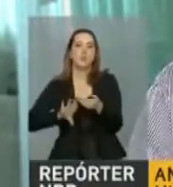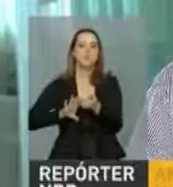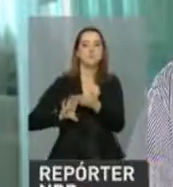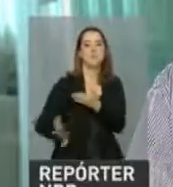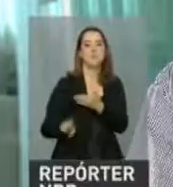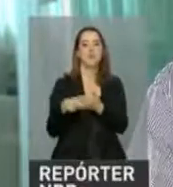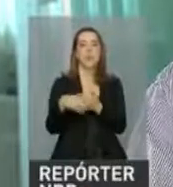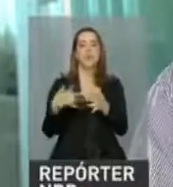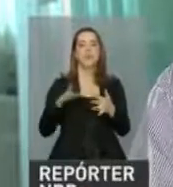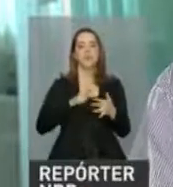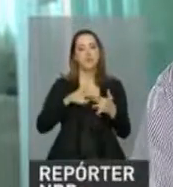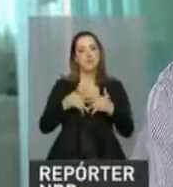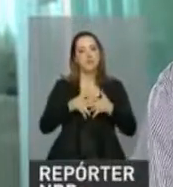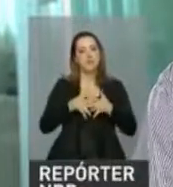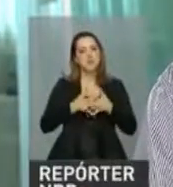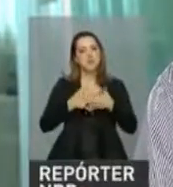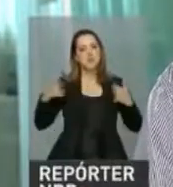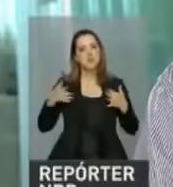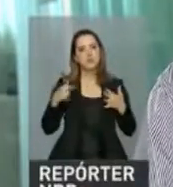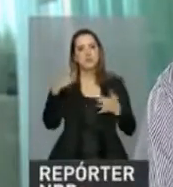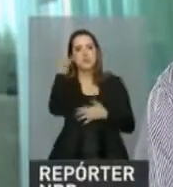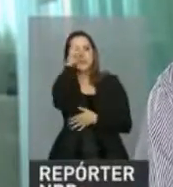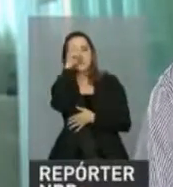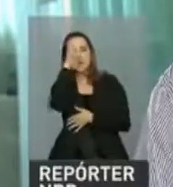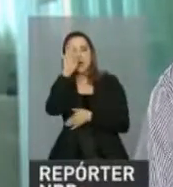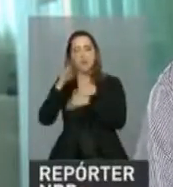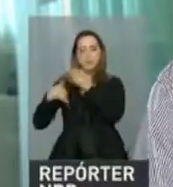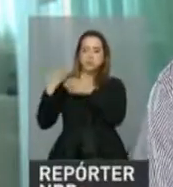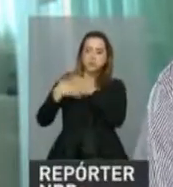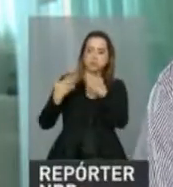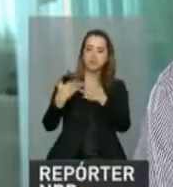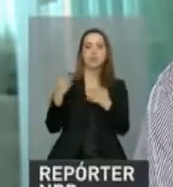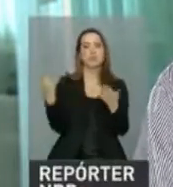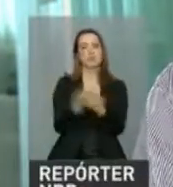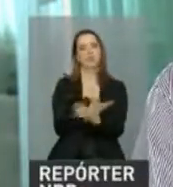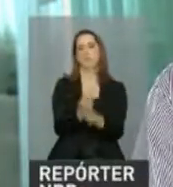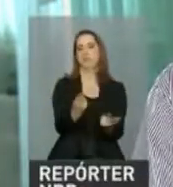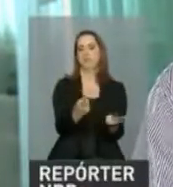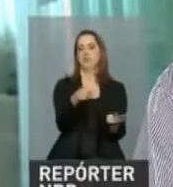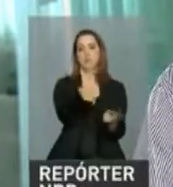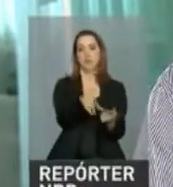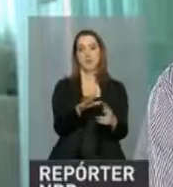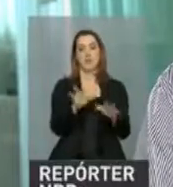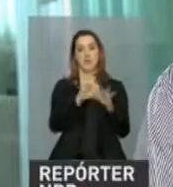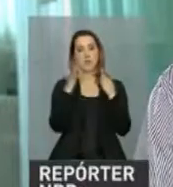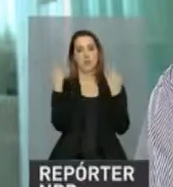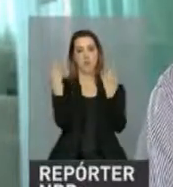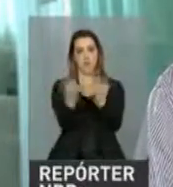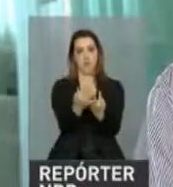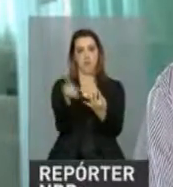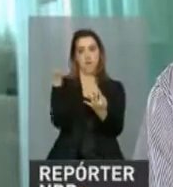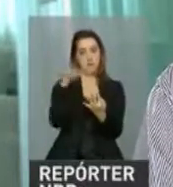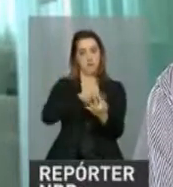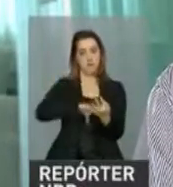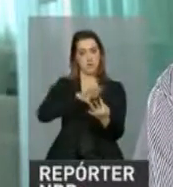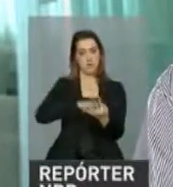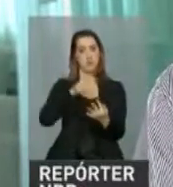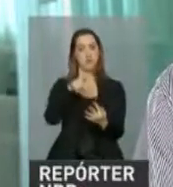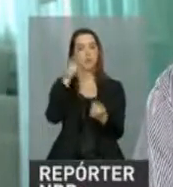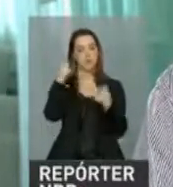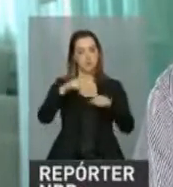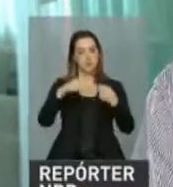as circunstâncias daquele contexto histórico levariam a isso. Então, para a própria família reinante de Portugal,